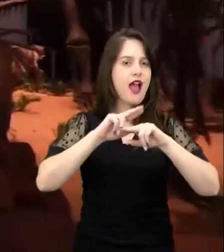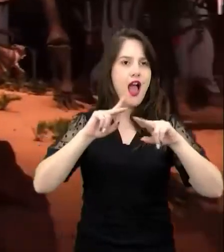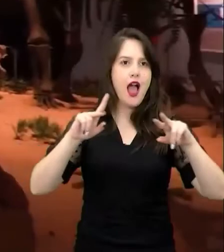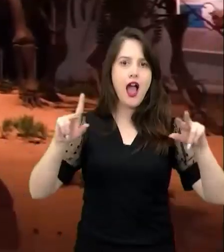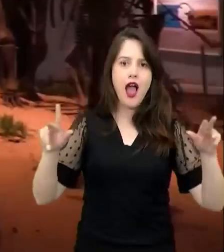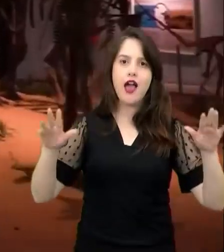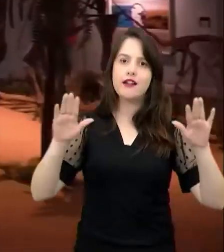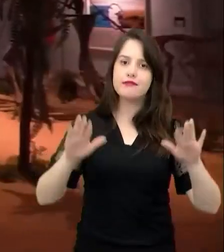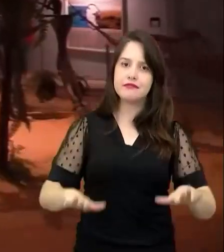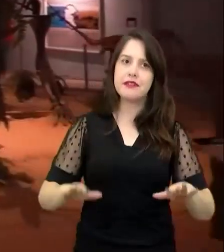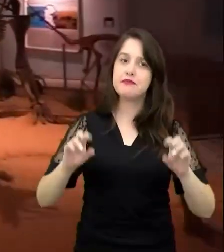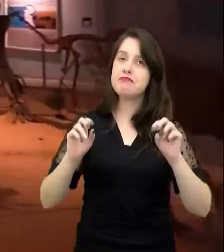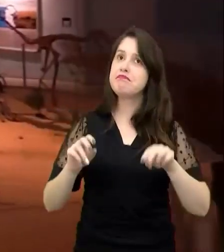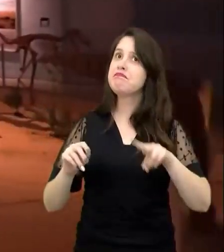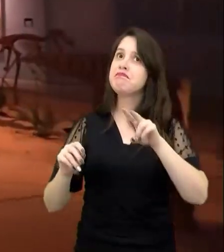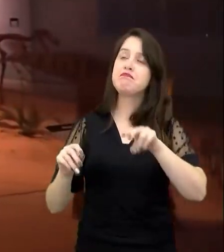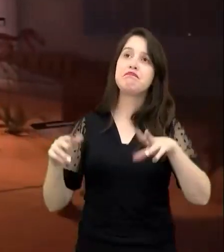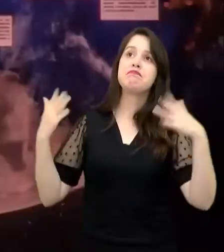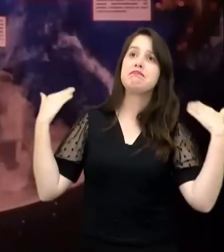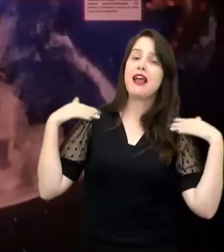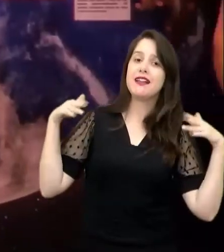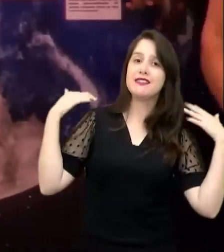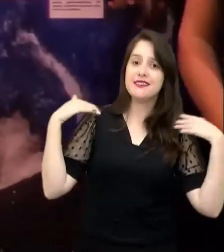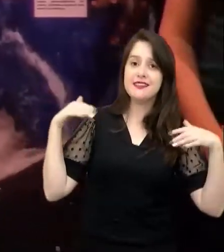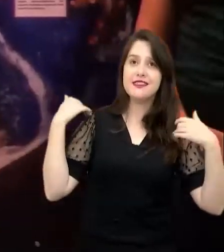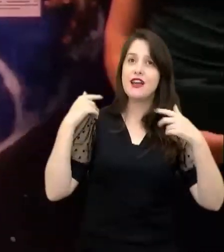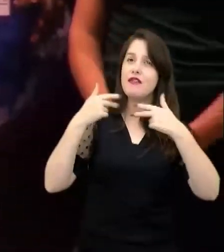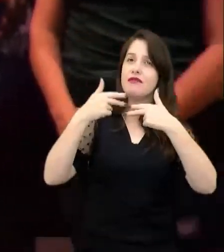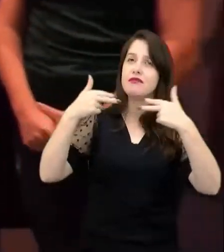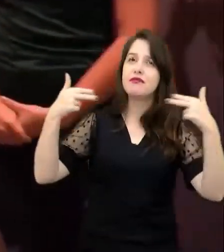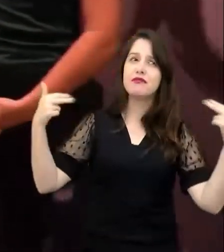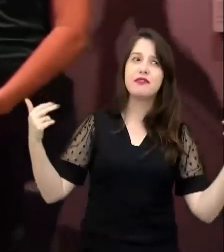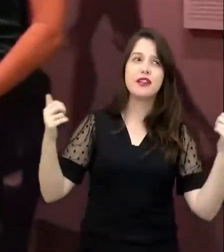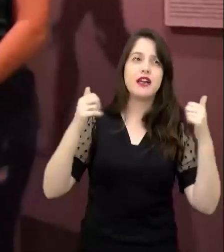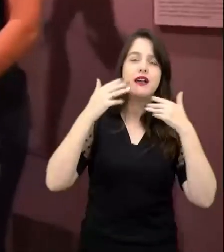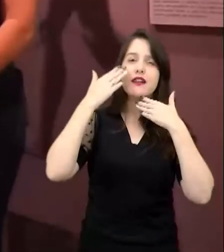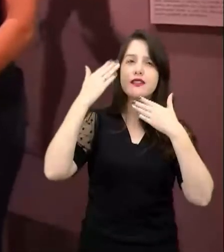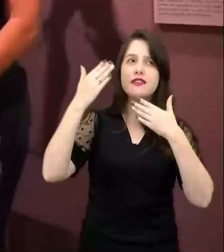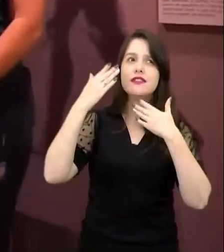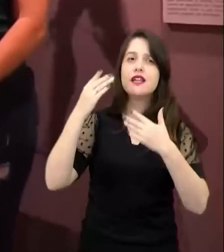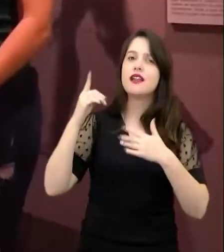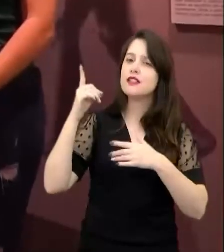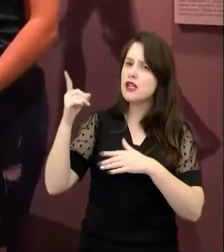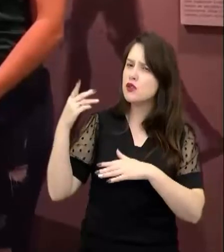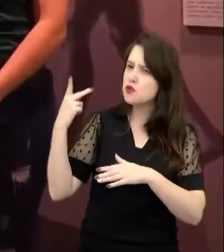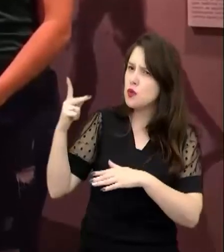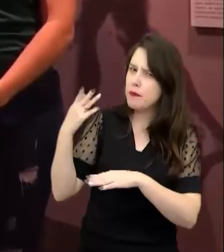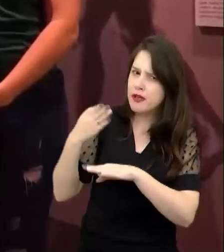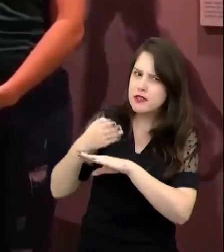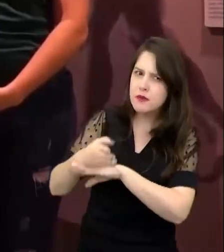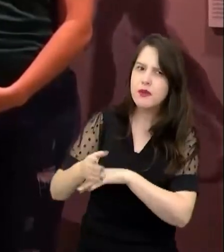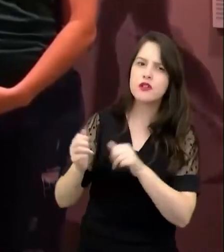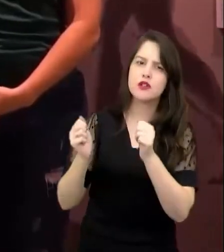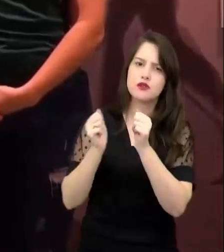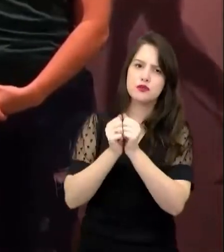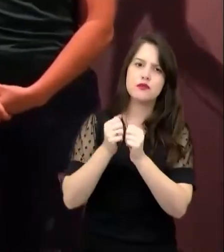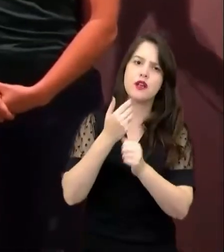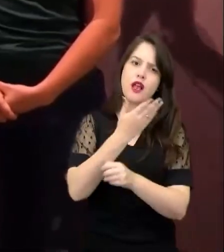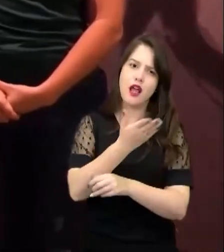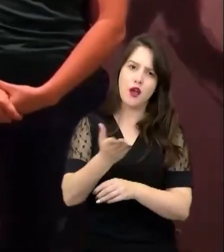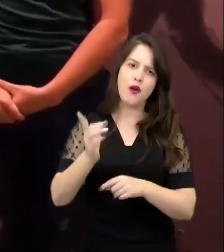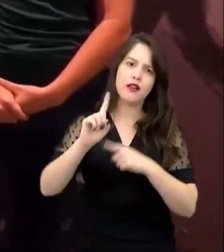pouquinho, vendo ainda mais as coisas que tem no museu. Camila, gostaria muito de agradecer a sua participação. E aí, pessoal, a gente se vê na